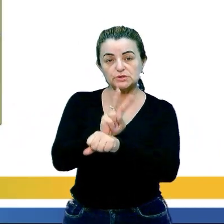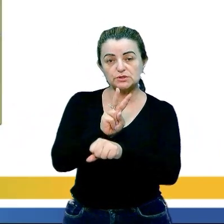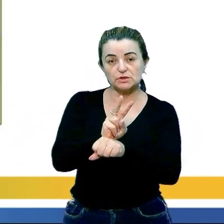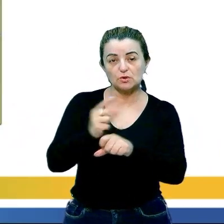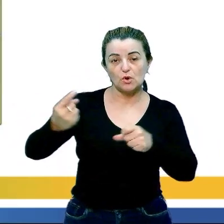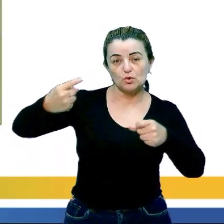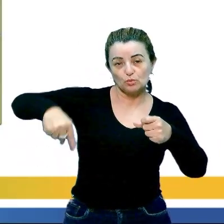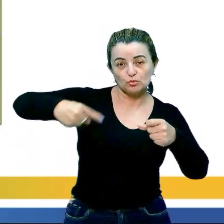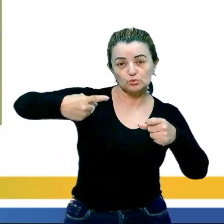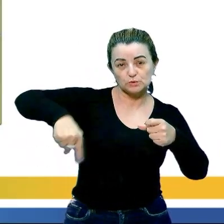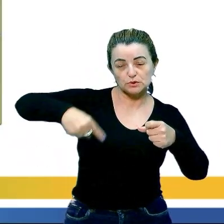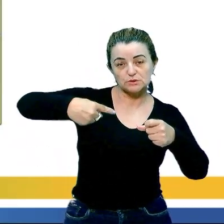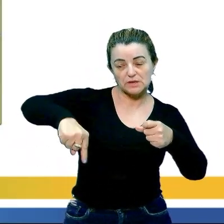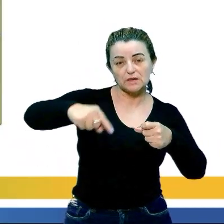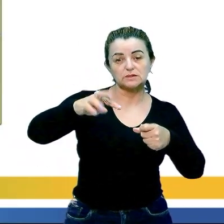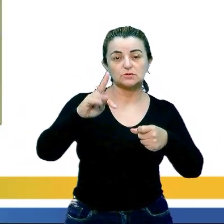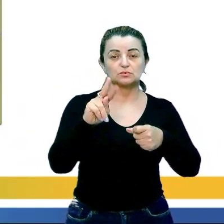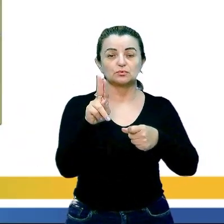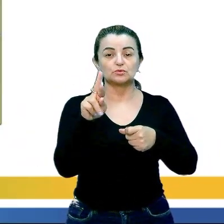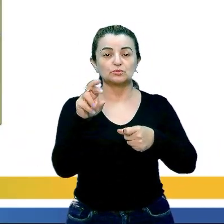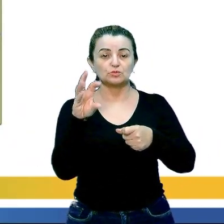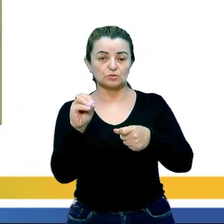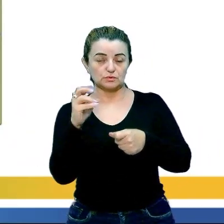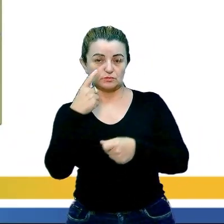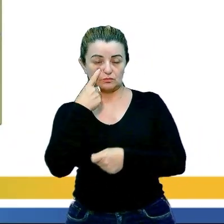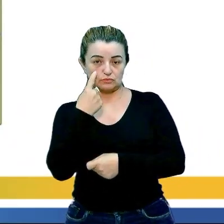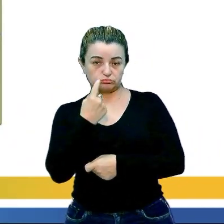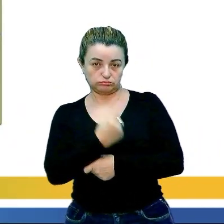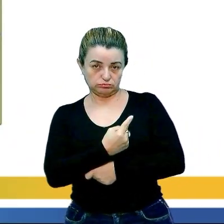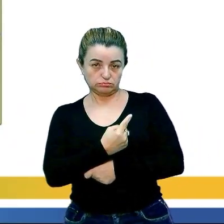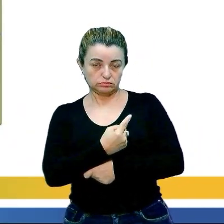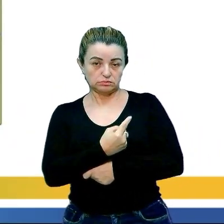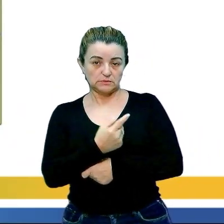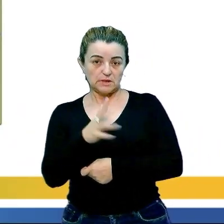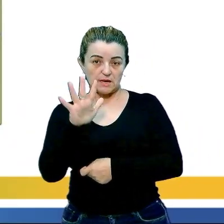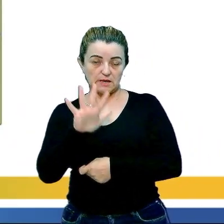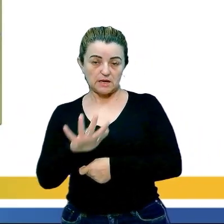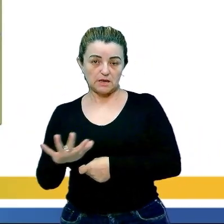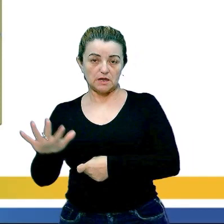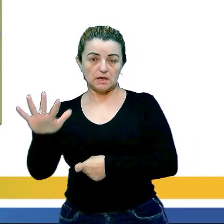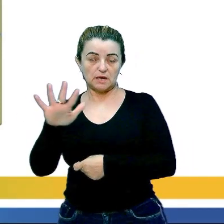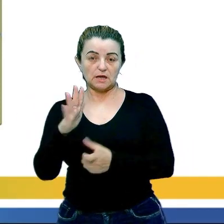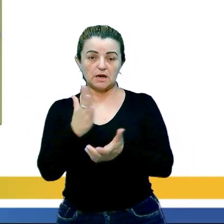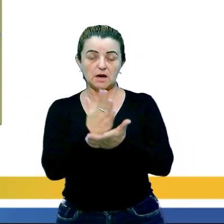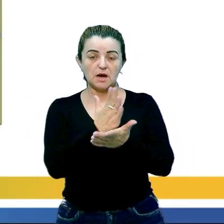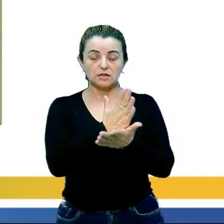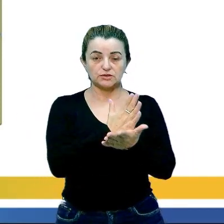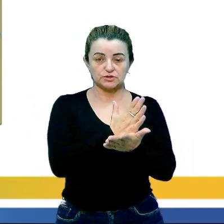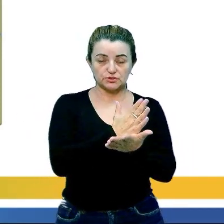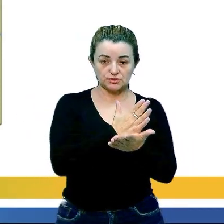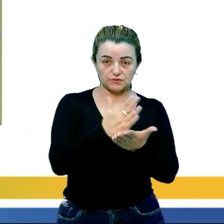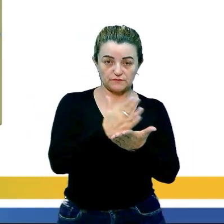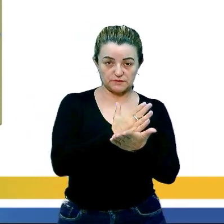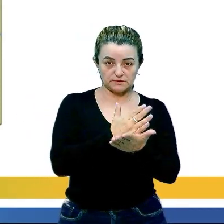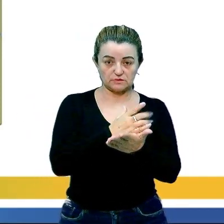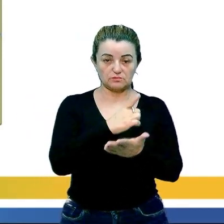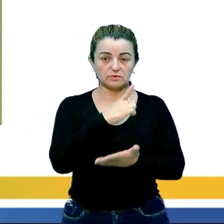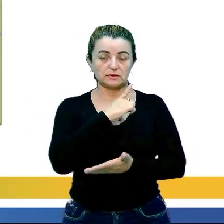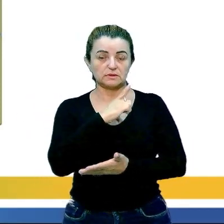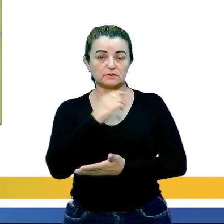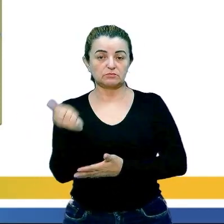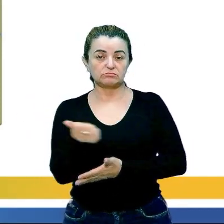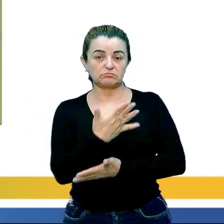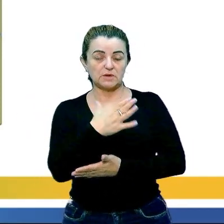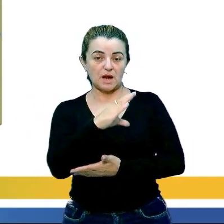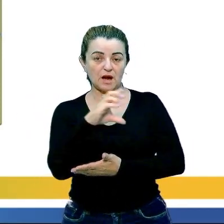dos turcos e de outros povos bárbaros. Aí eu trouxe para vocês, né, essa divisão que eu falei, para ficar mais claro através